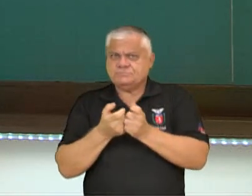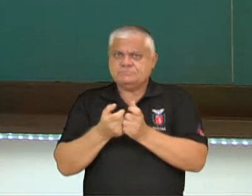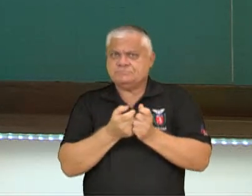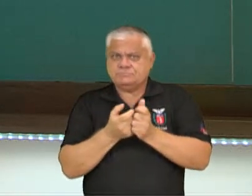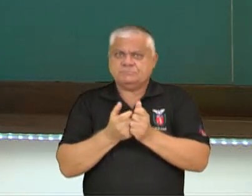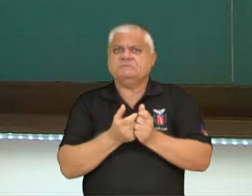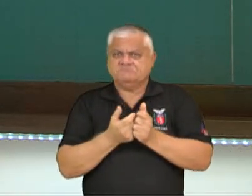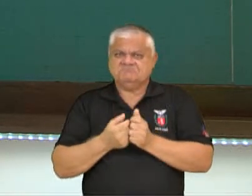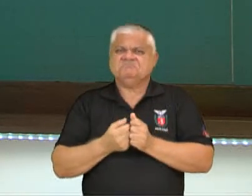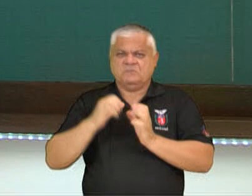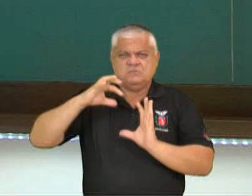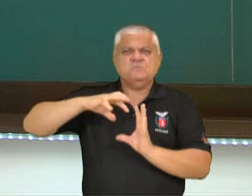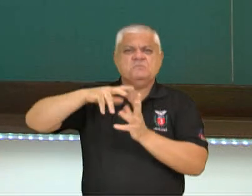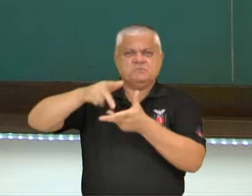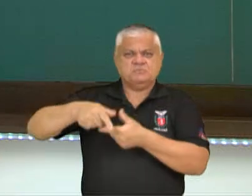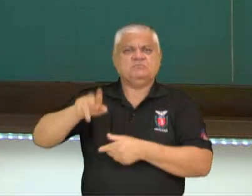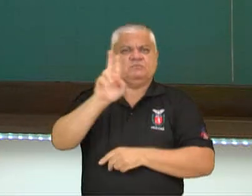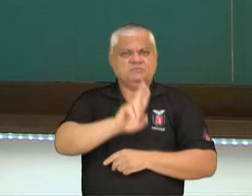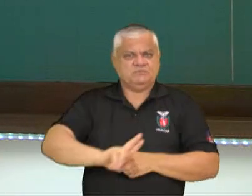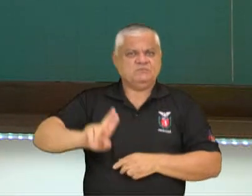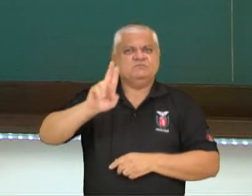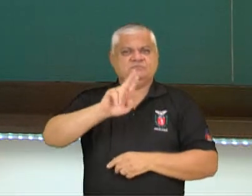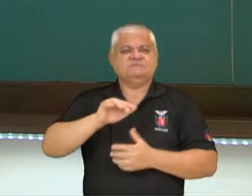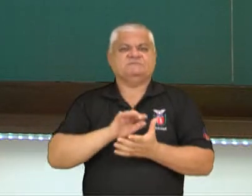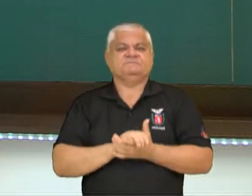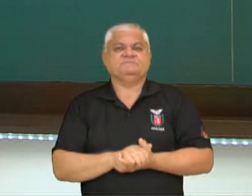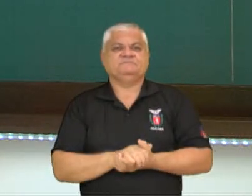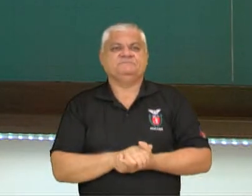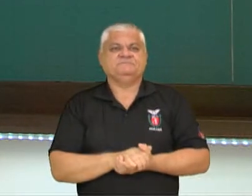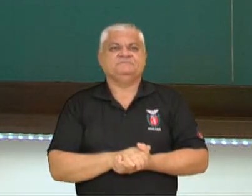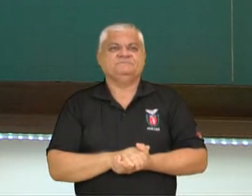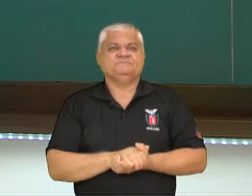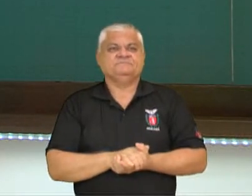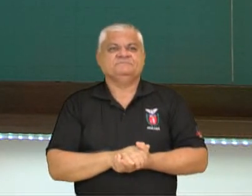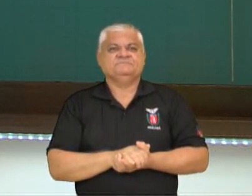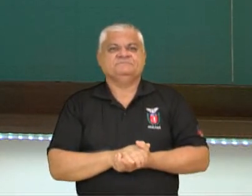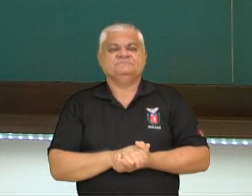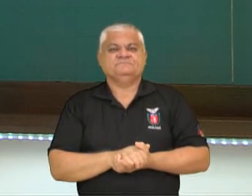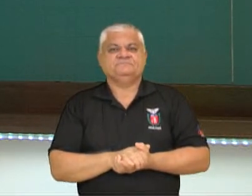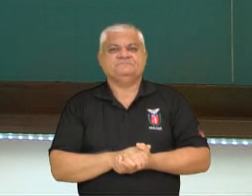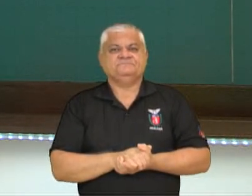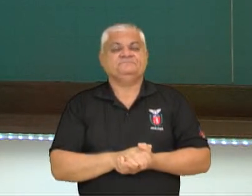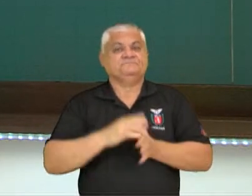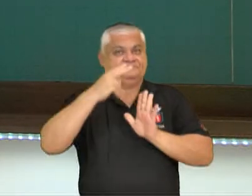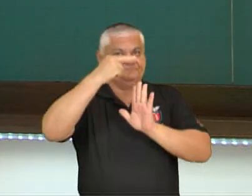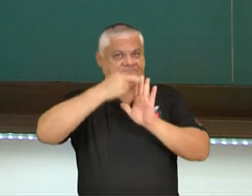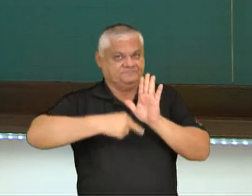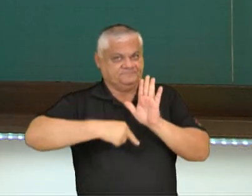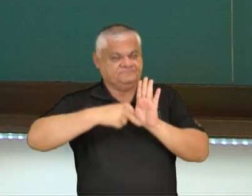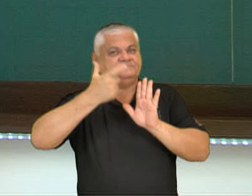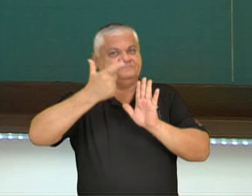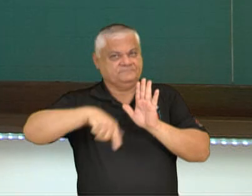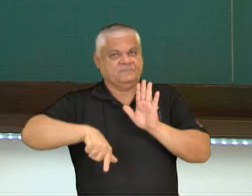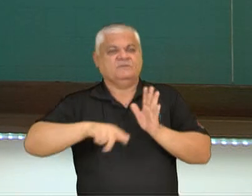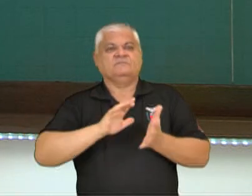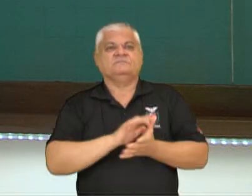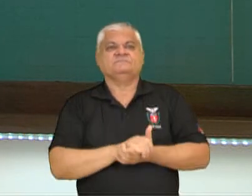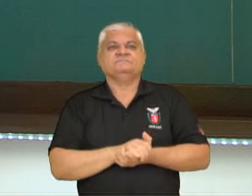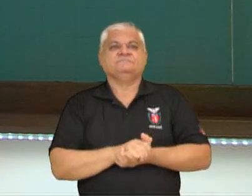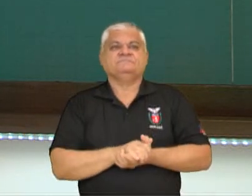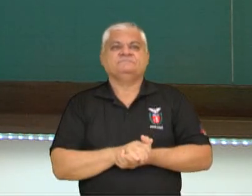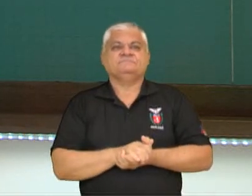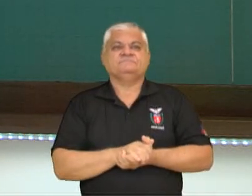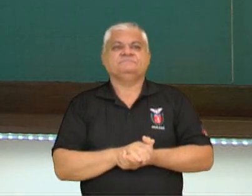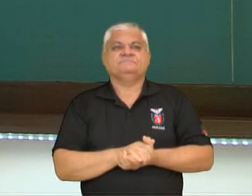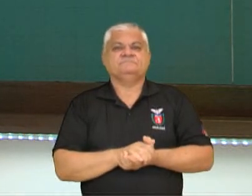vivenciada aí por todos, nesse momento. Então, vamos continuar aqui, vamos fazer agora a leitura,